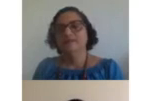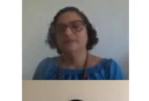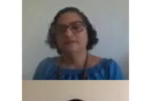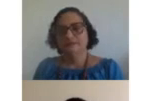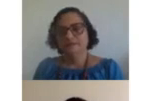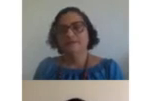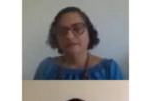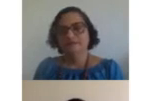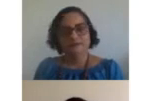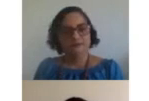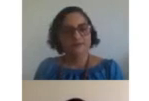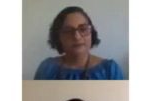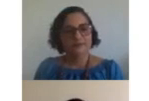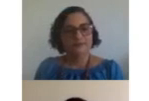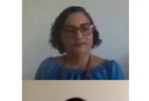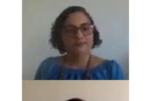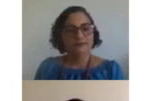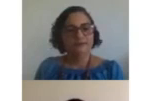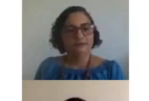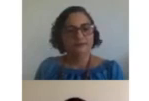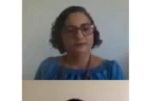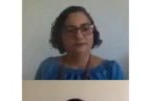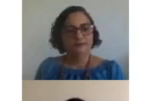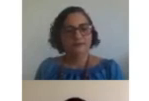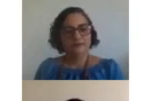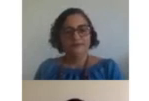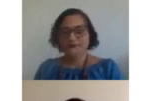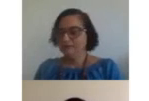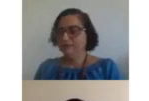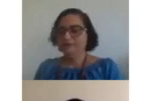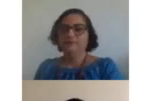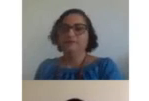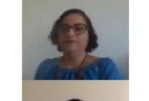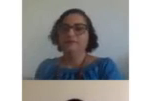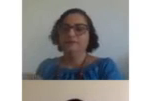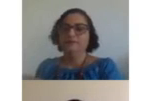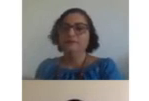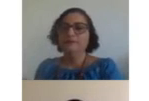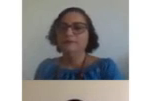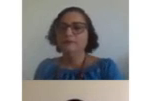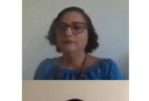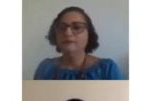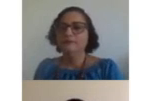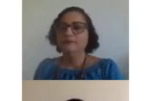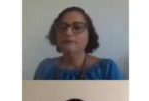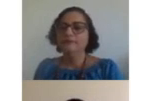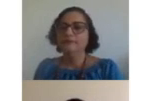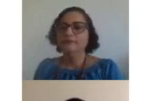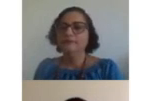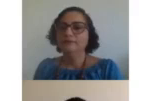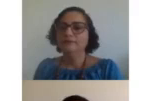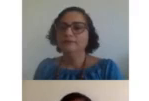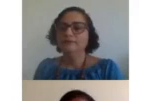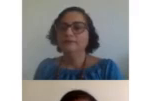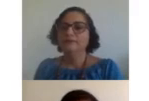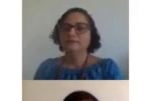o trecho do texto de Ana Beatriz Fernandes Dantas de Sena. Eu acho que eu não deveria ler, perdão. Era o que ela me mandou